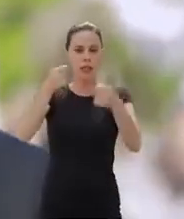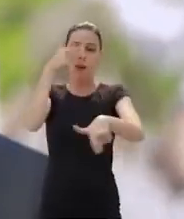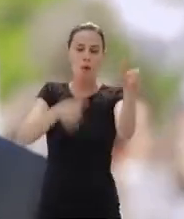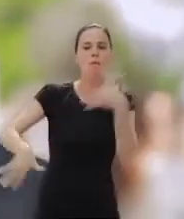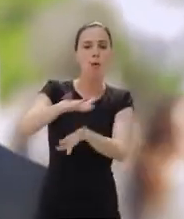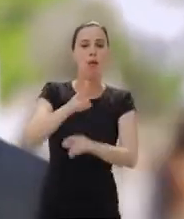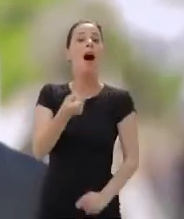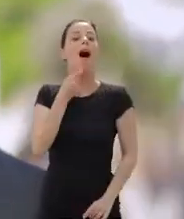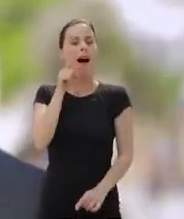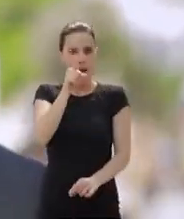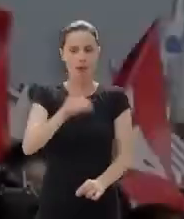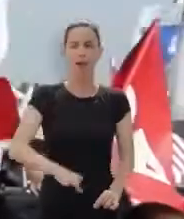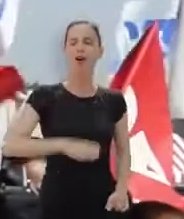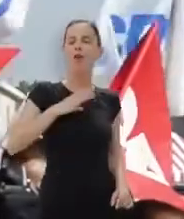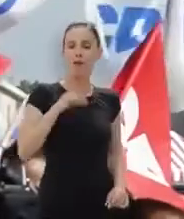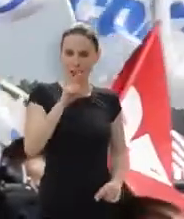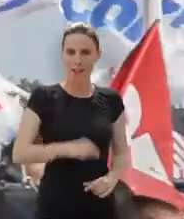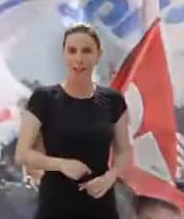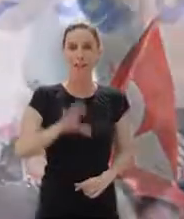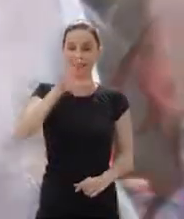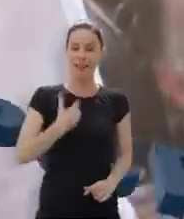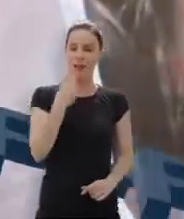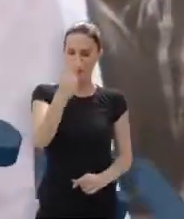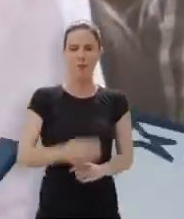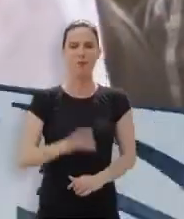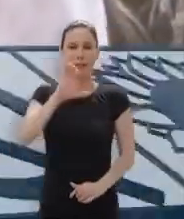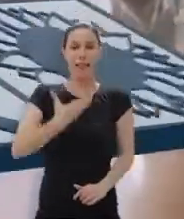povo por Abril com toda a confiança i